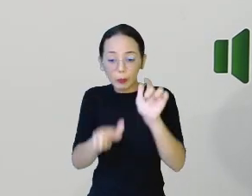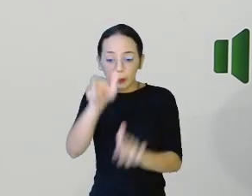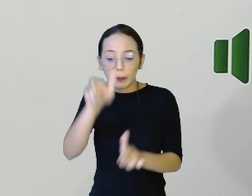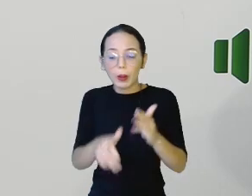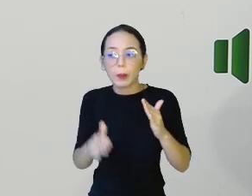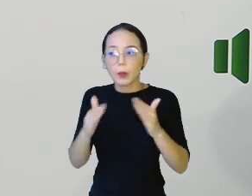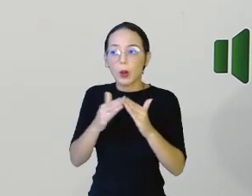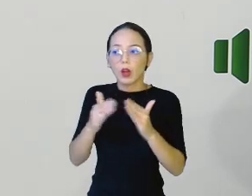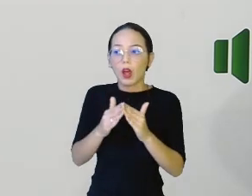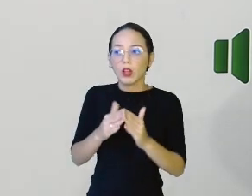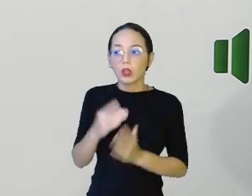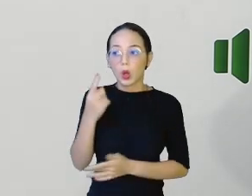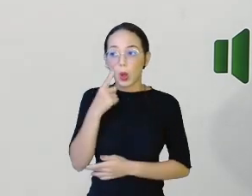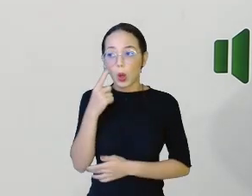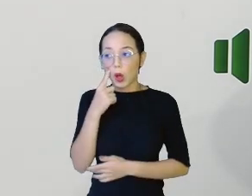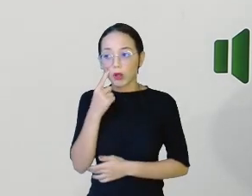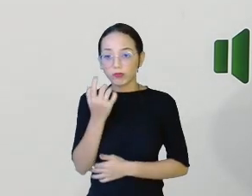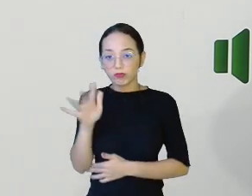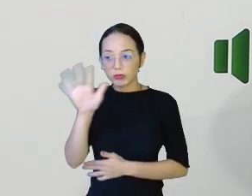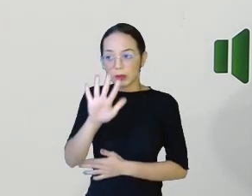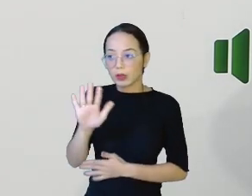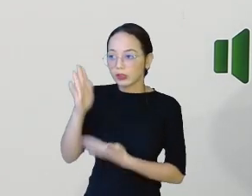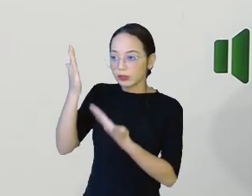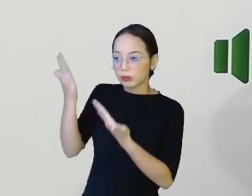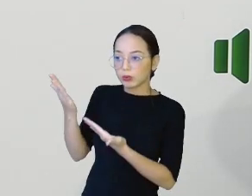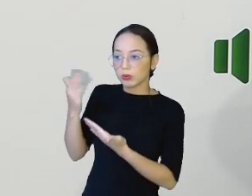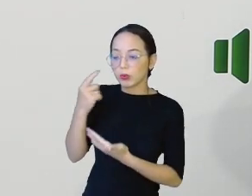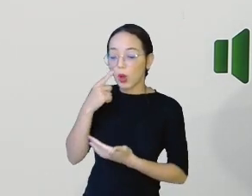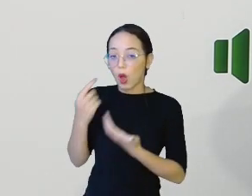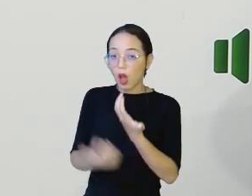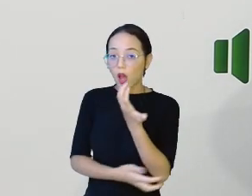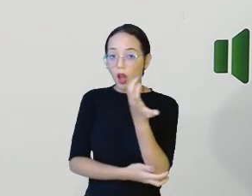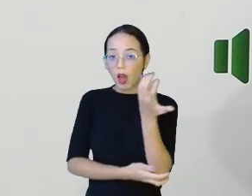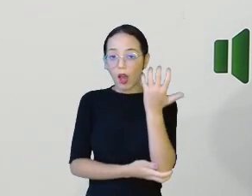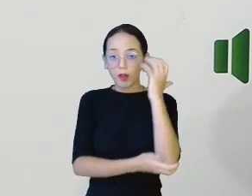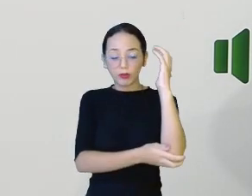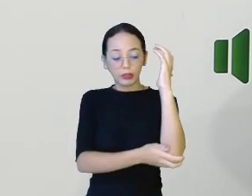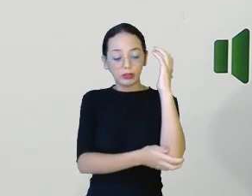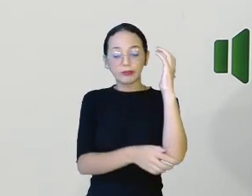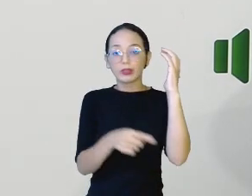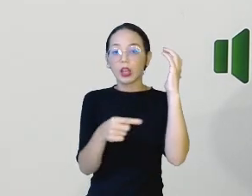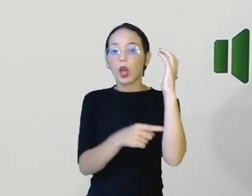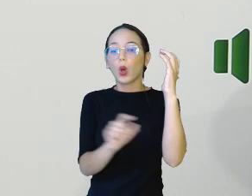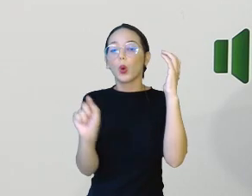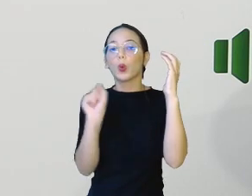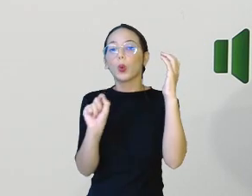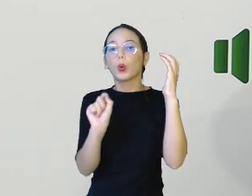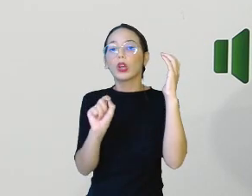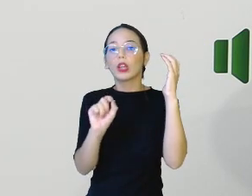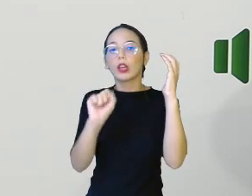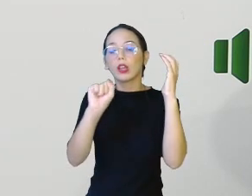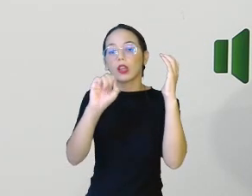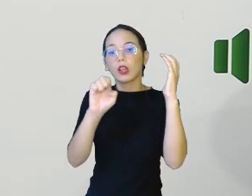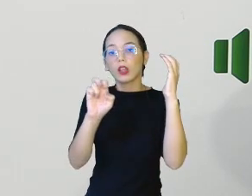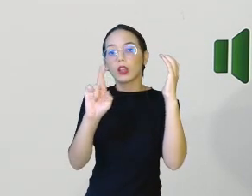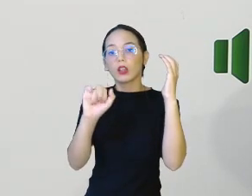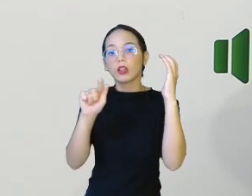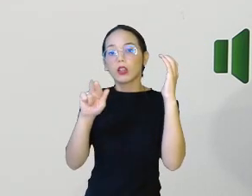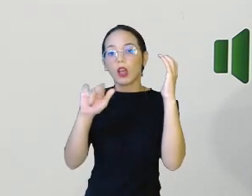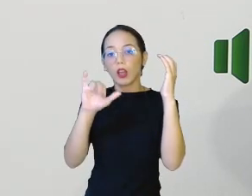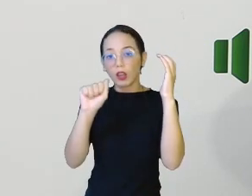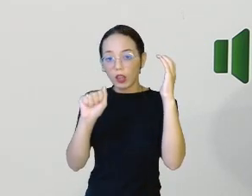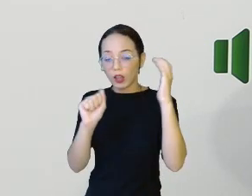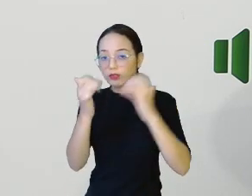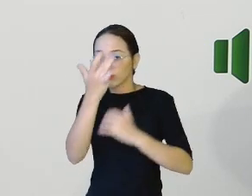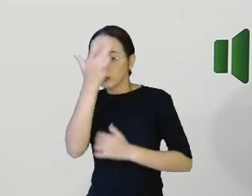assim, professora? Está vendo essa imagem? Essa planta aqui, essa árvore, ela é chamada de seringueira.